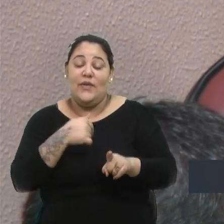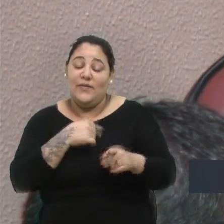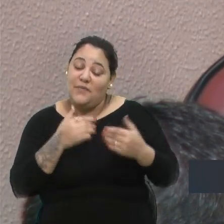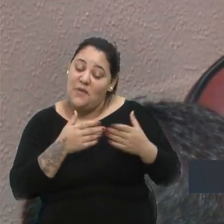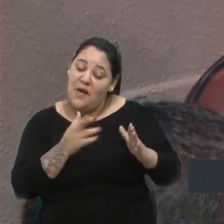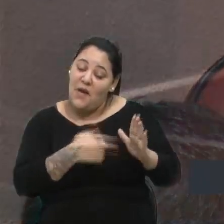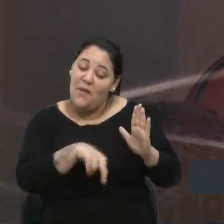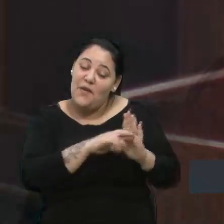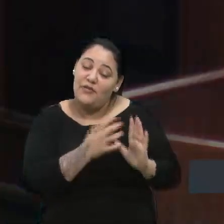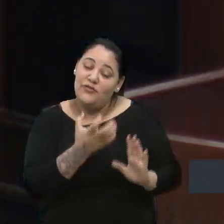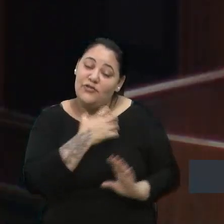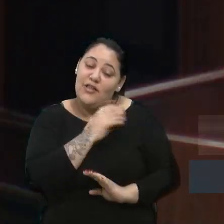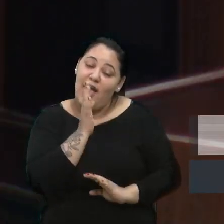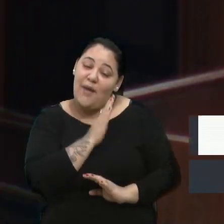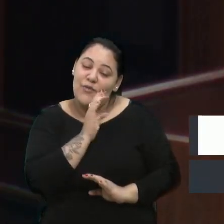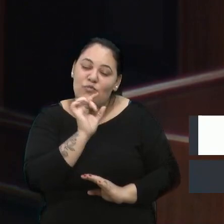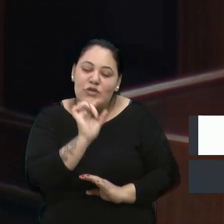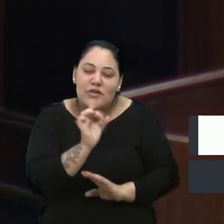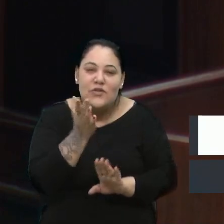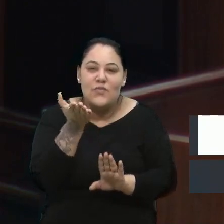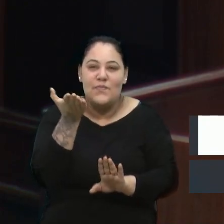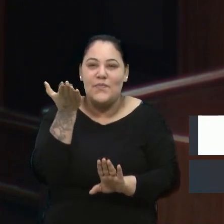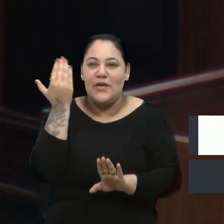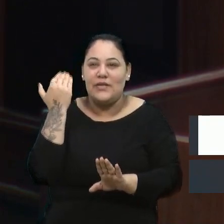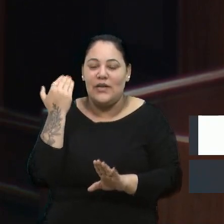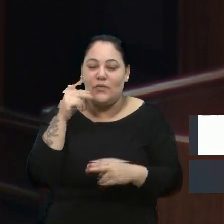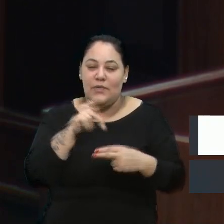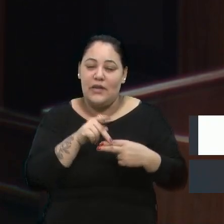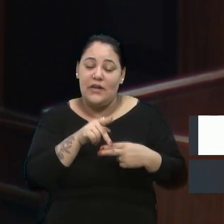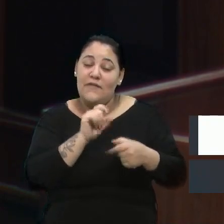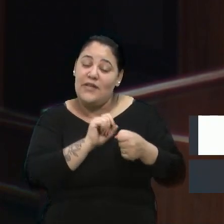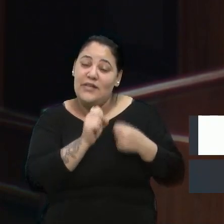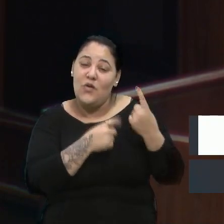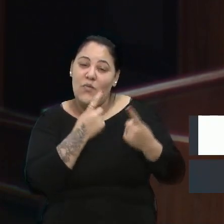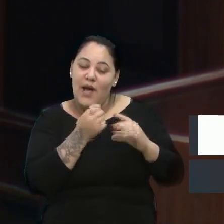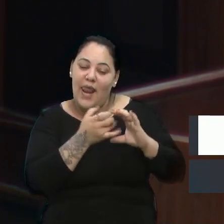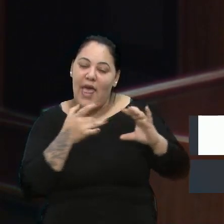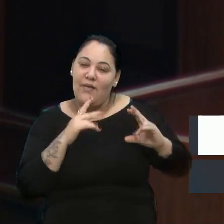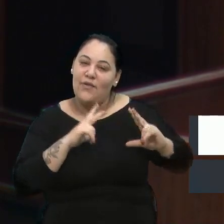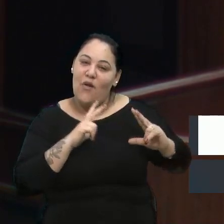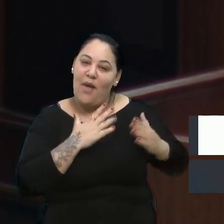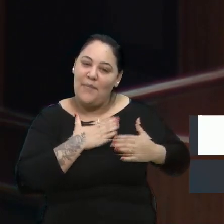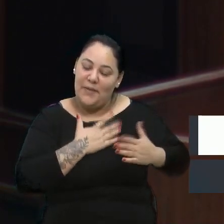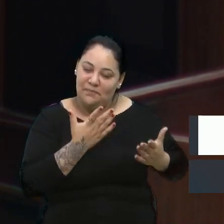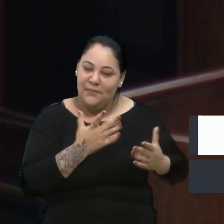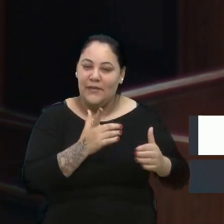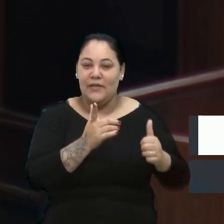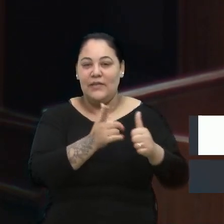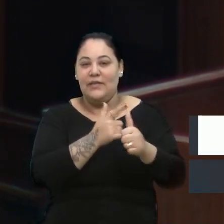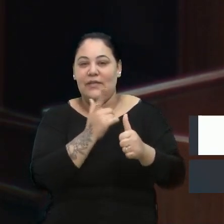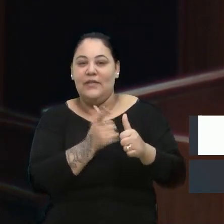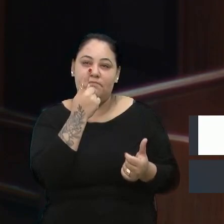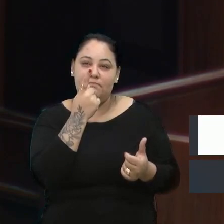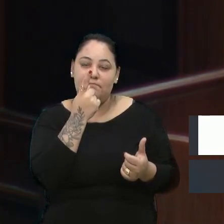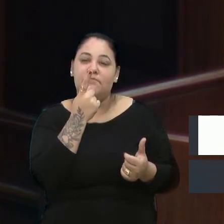presente do shopping. Um local moderno que conseguiu manter o foco, um pouco da